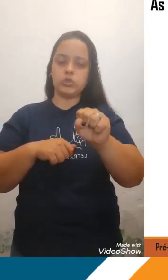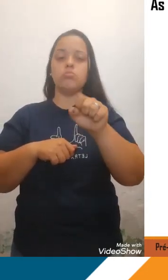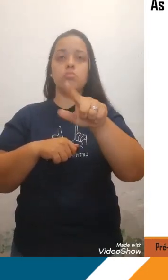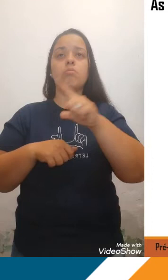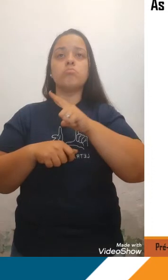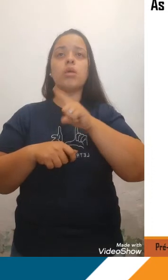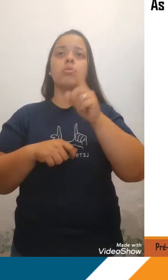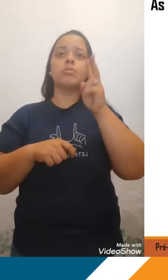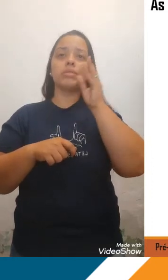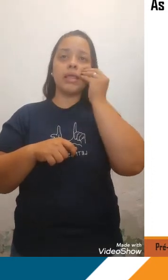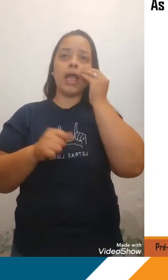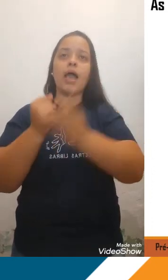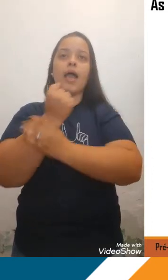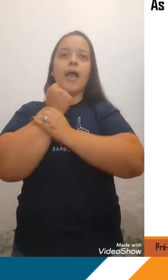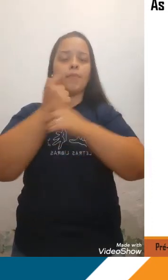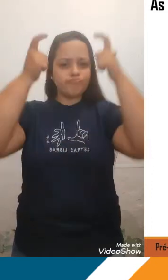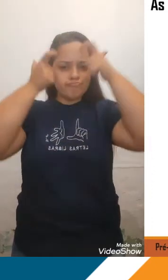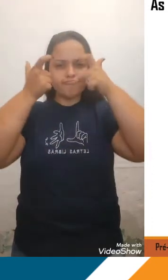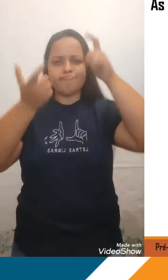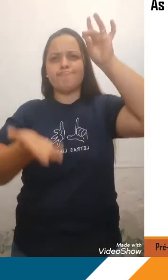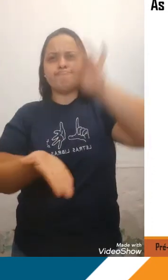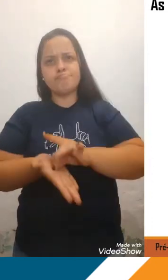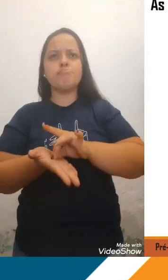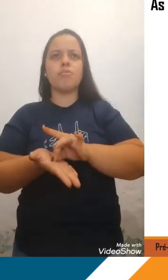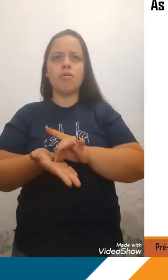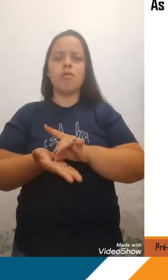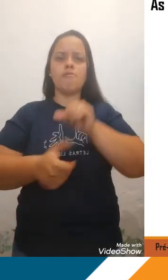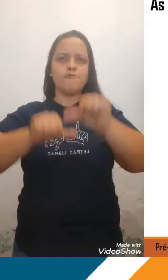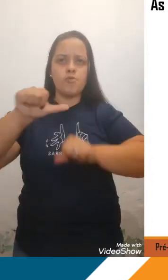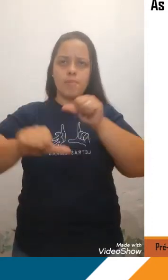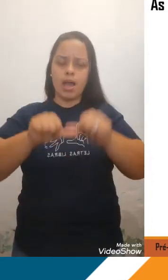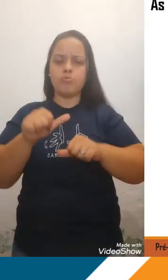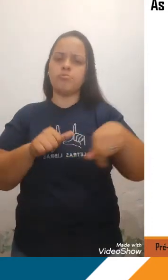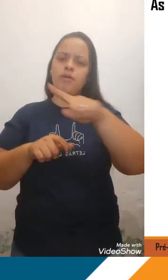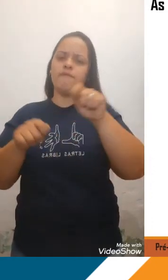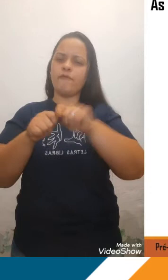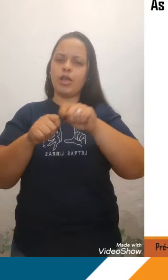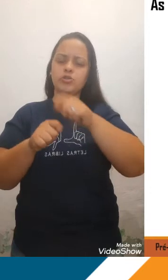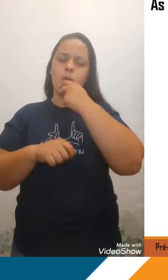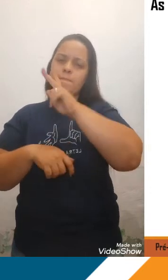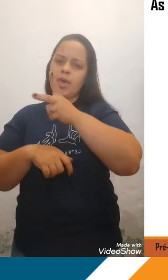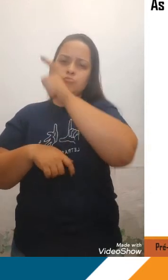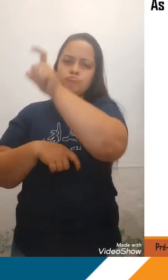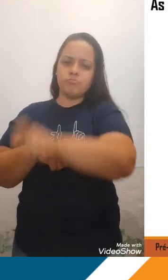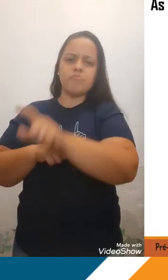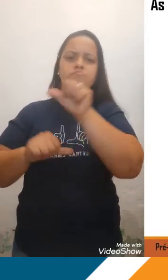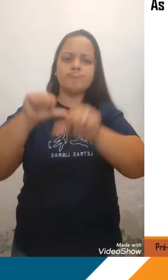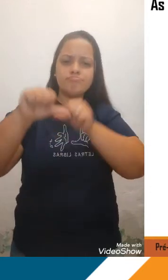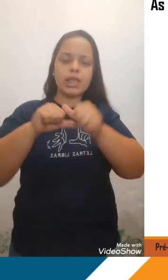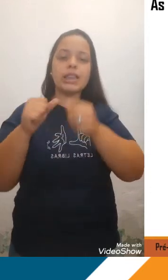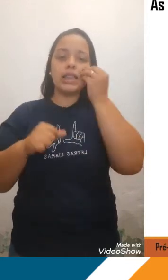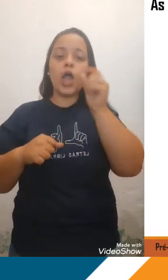absolutismo reformado em Portugal. Pombal encabeçou uma série de mudanças no reino português, buscando principalmente